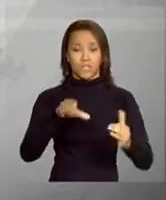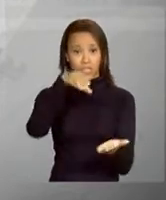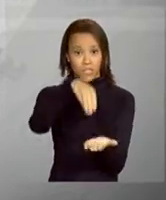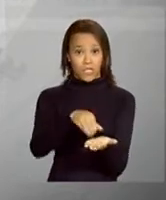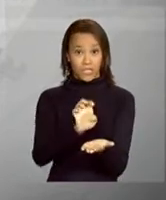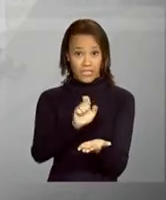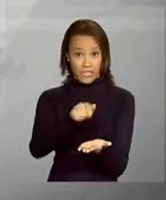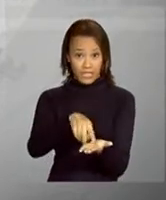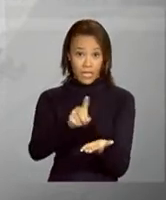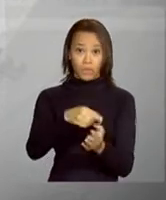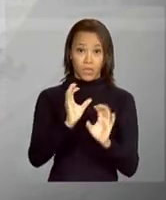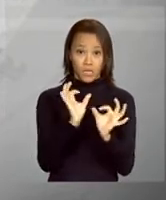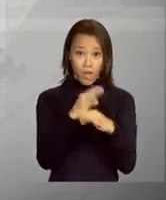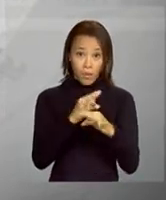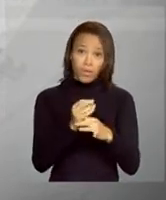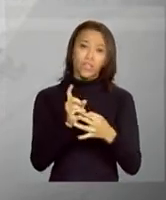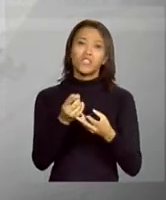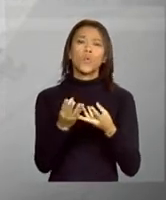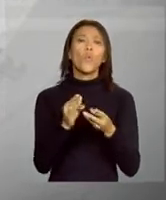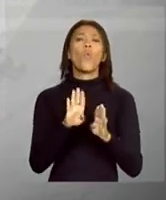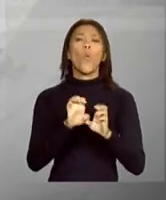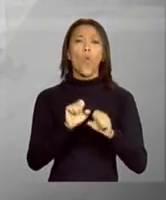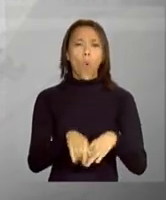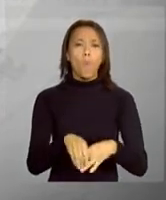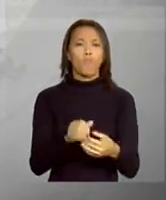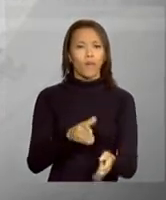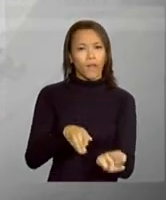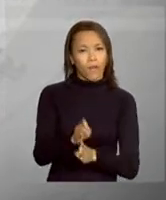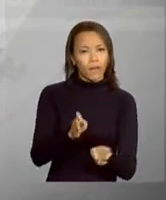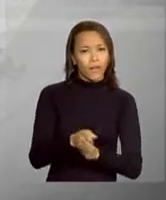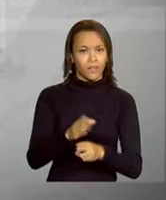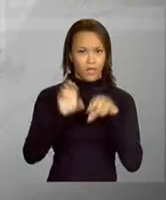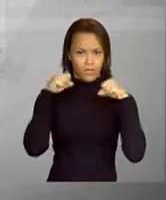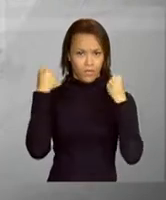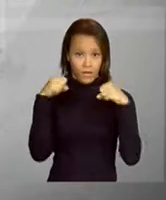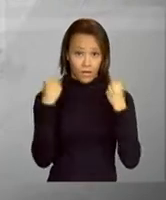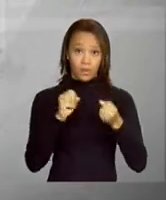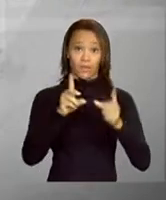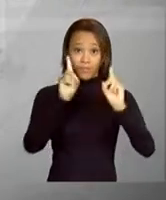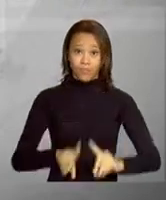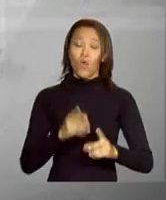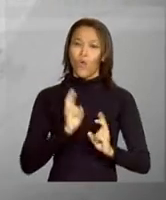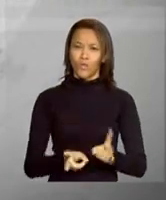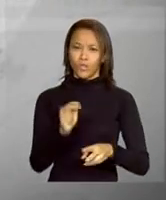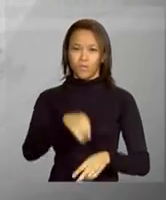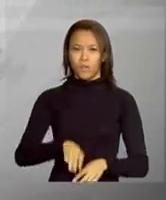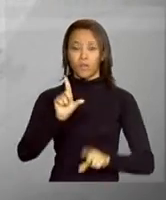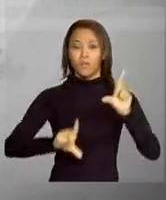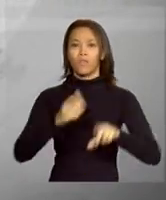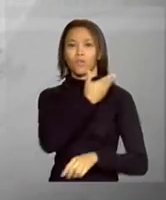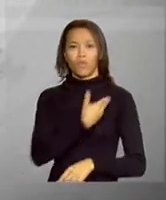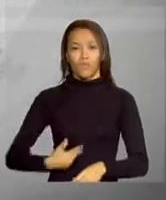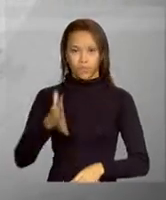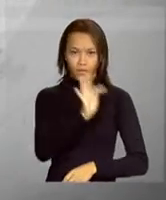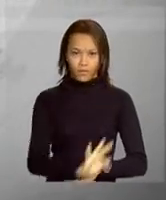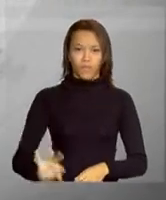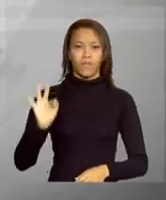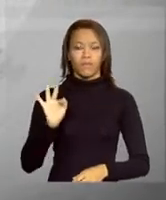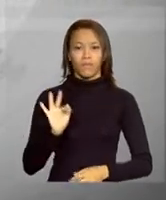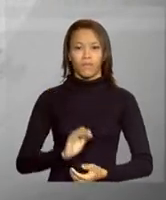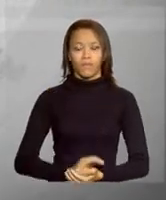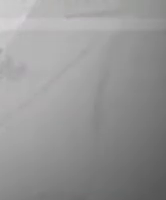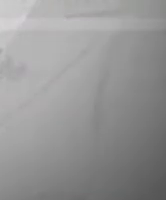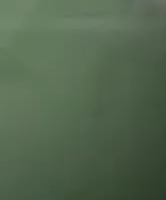Integrado de avaliação em laboratório da condição funcional do Atleta paraolímpico Continue com a gente ele BR a TV do governo